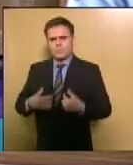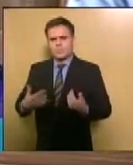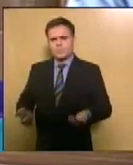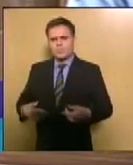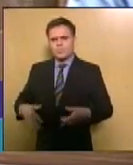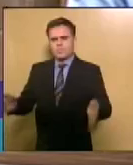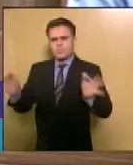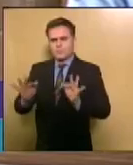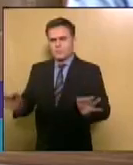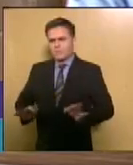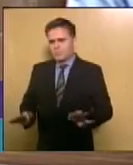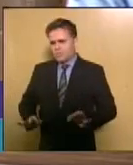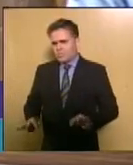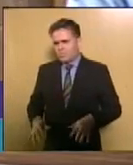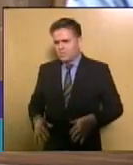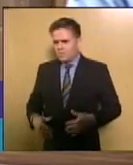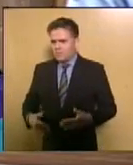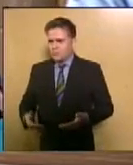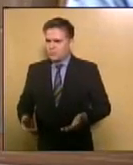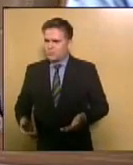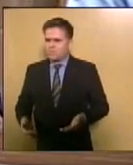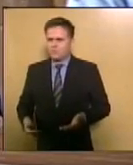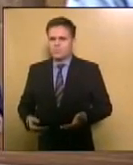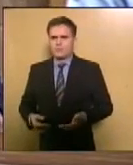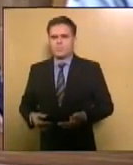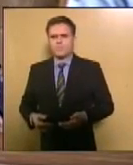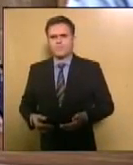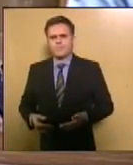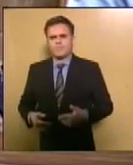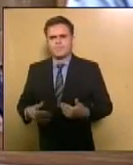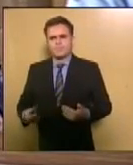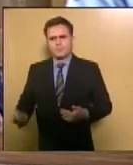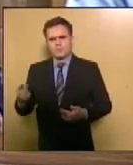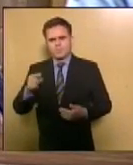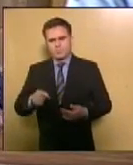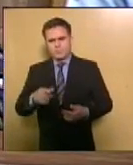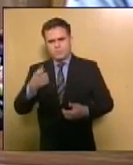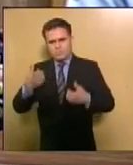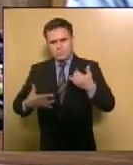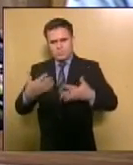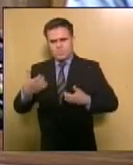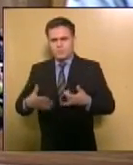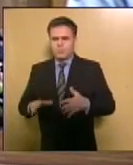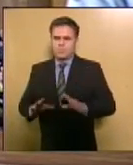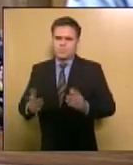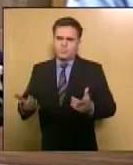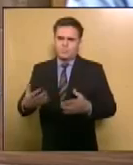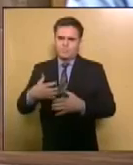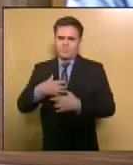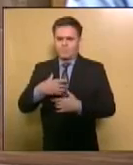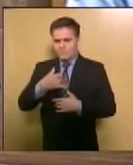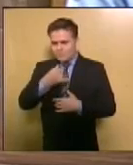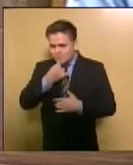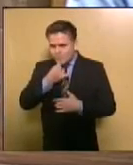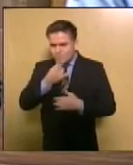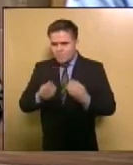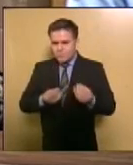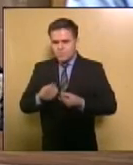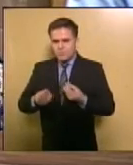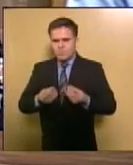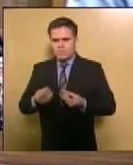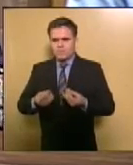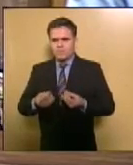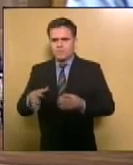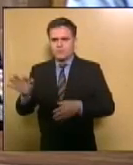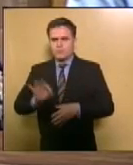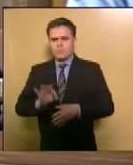muito feliz quando vocês começaram Lógico que causa Aquela tristeza quando a gente vê os dados de